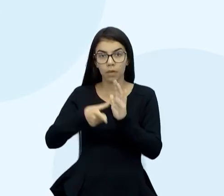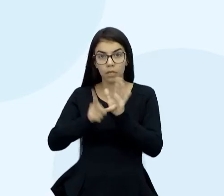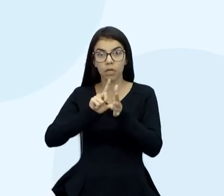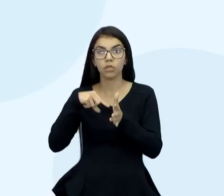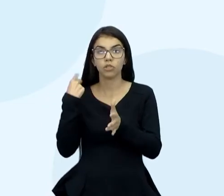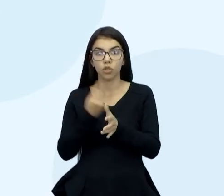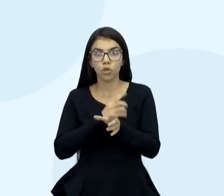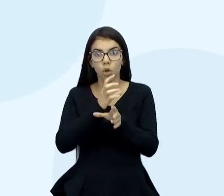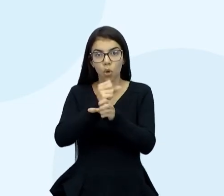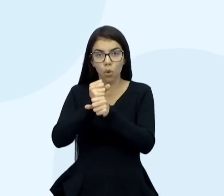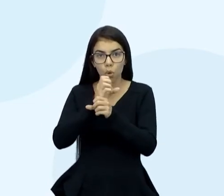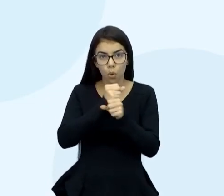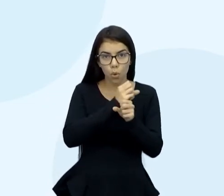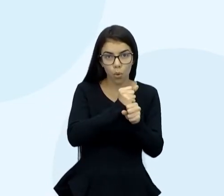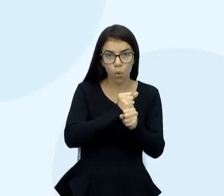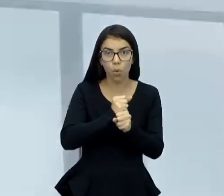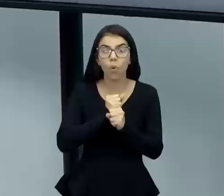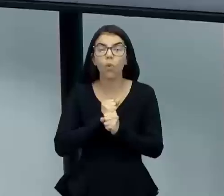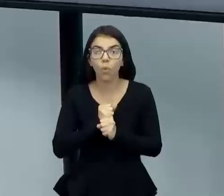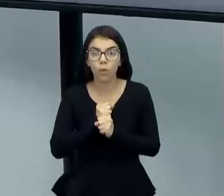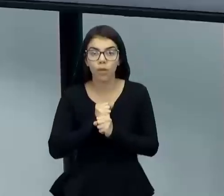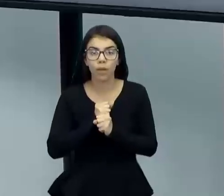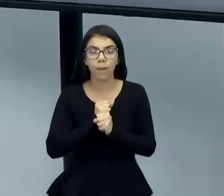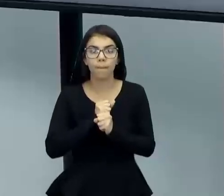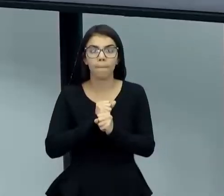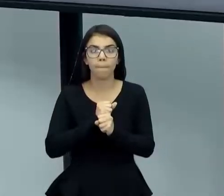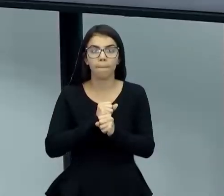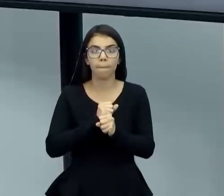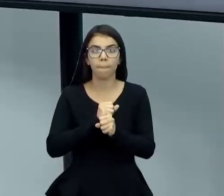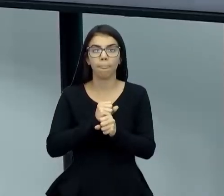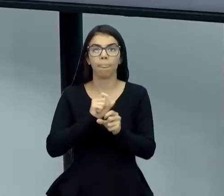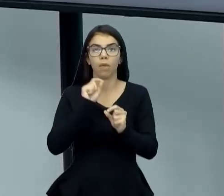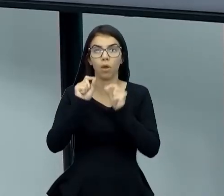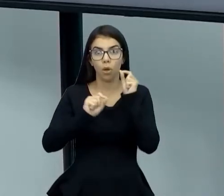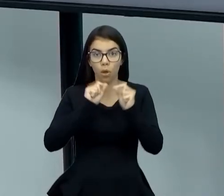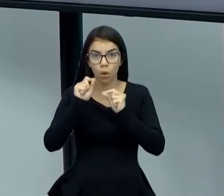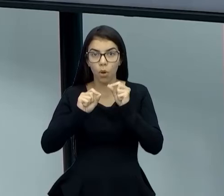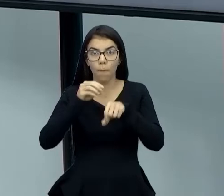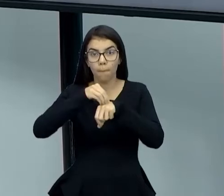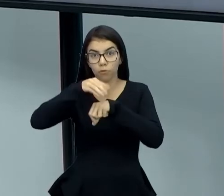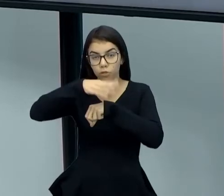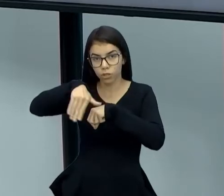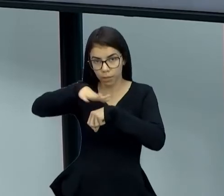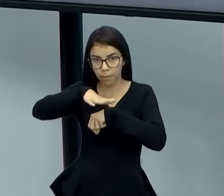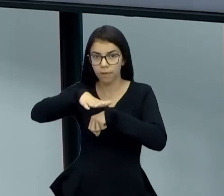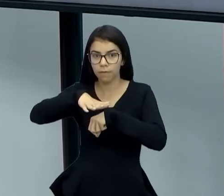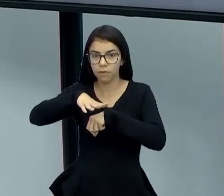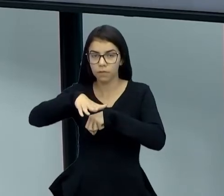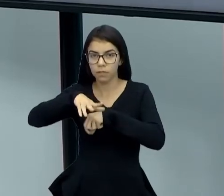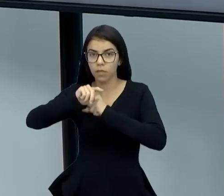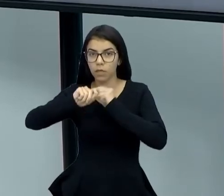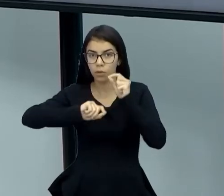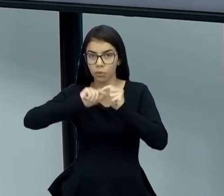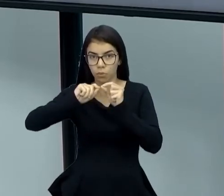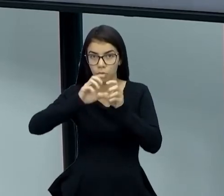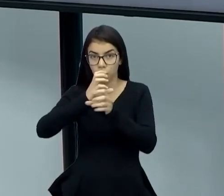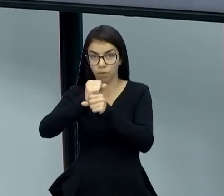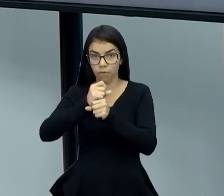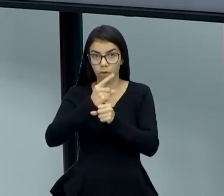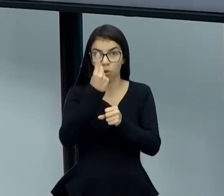que vale 1 milímetro. Aliás, a gente calculou não. Eu deixei como sugestão para vocês calcularem o valor